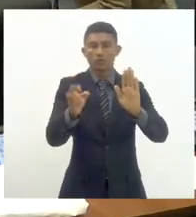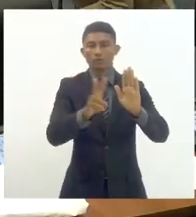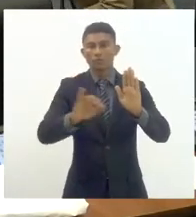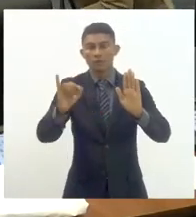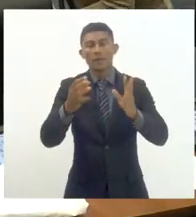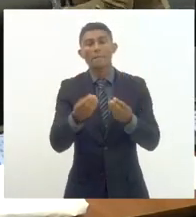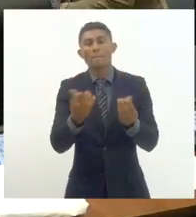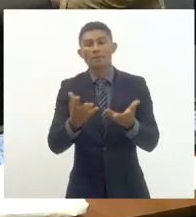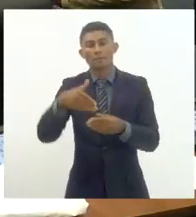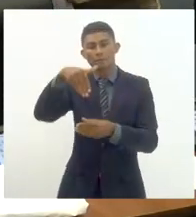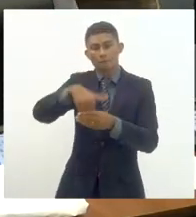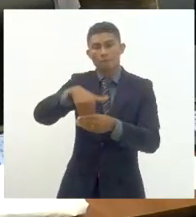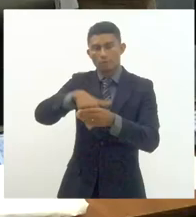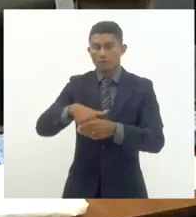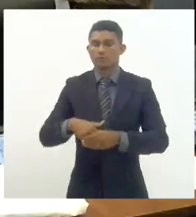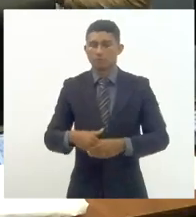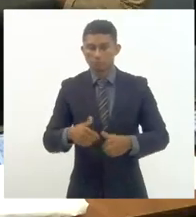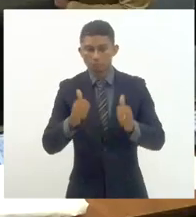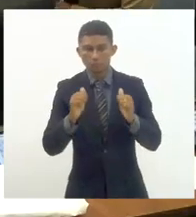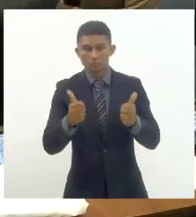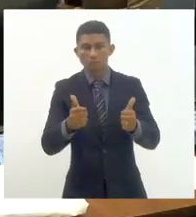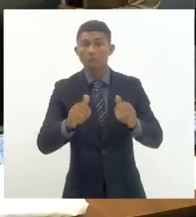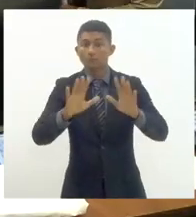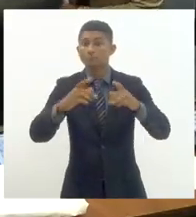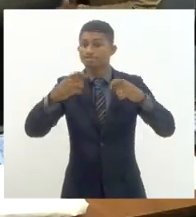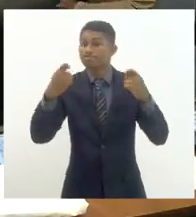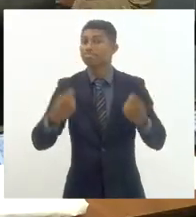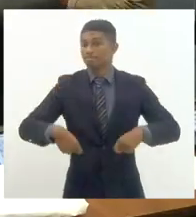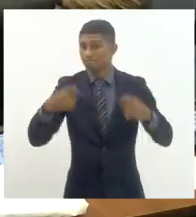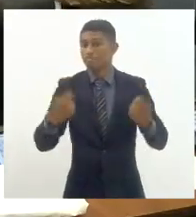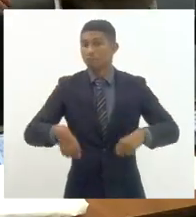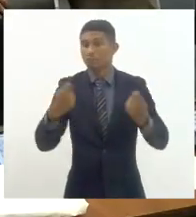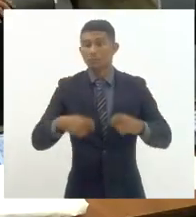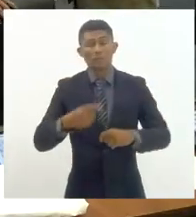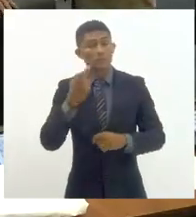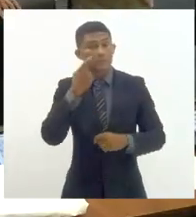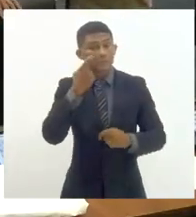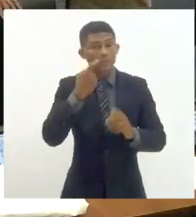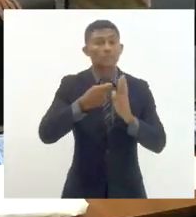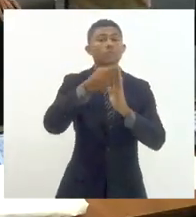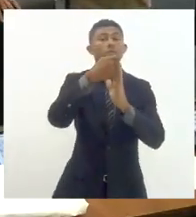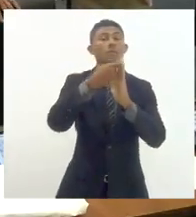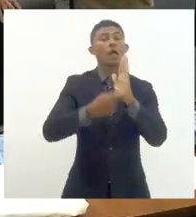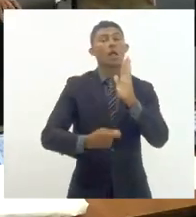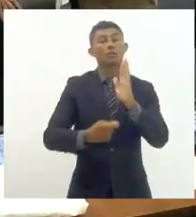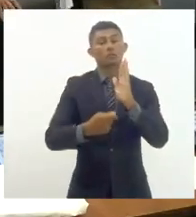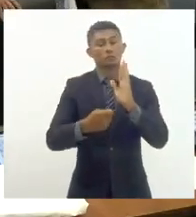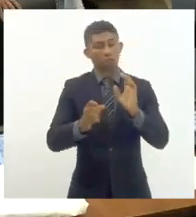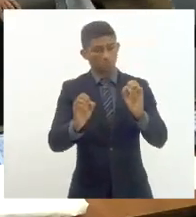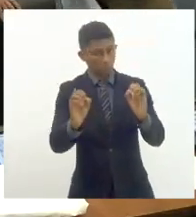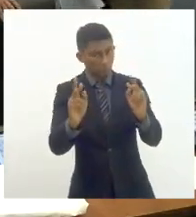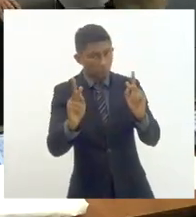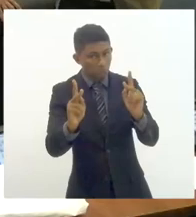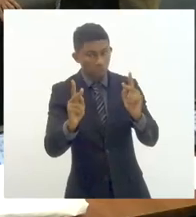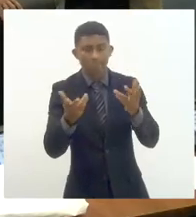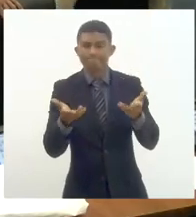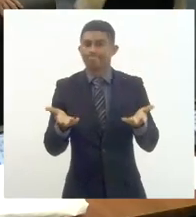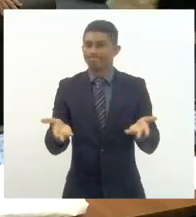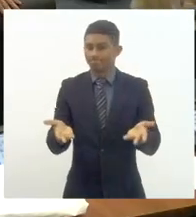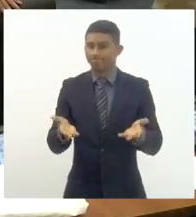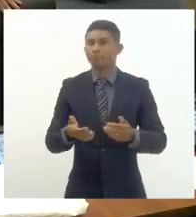nós votarmos hoje. Mas vamos precisar construir um texto, ok? A gente